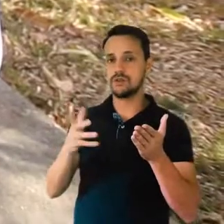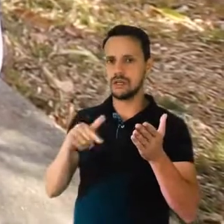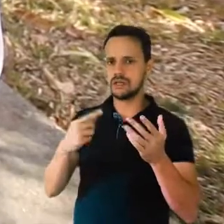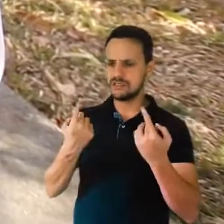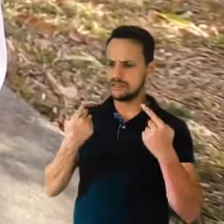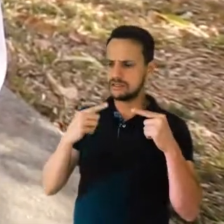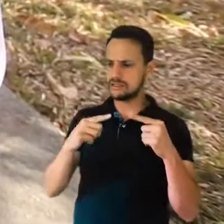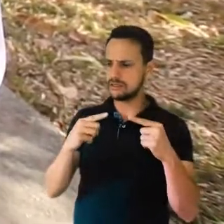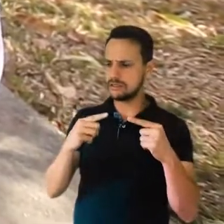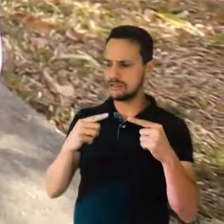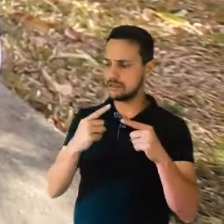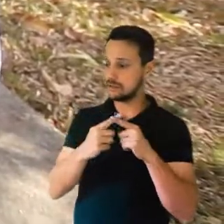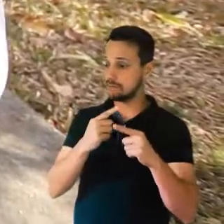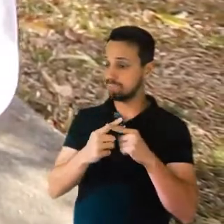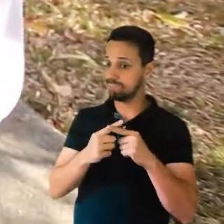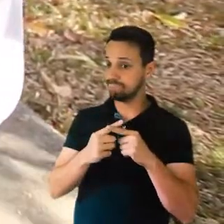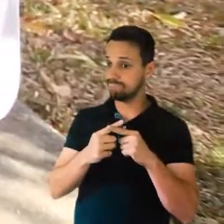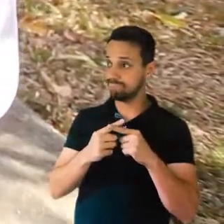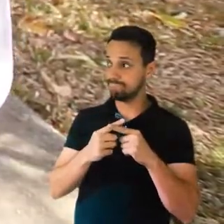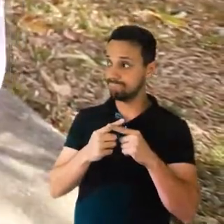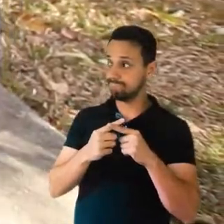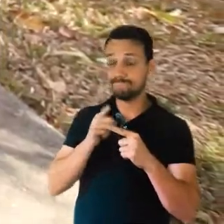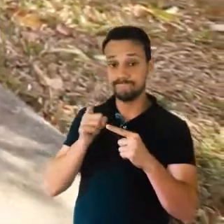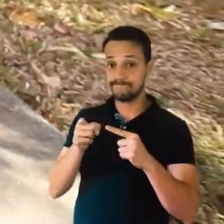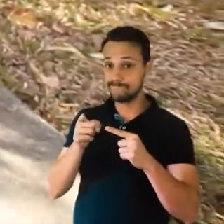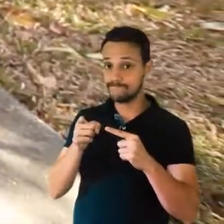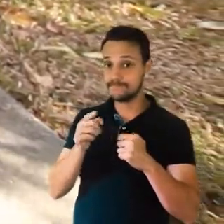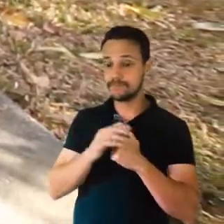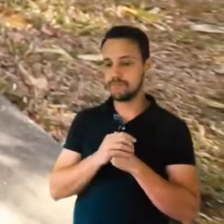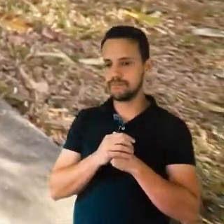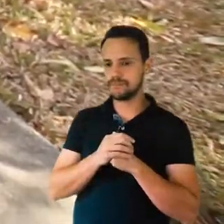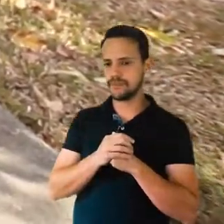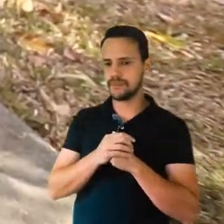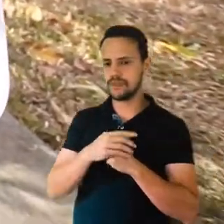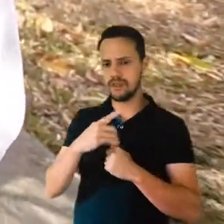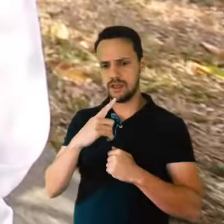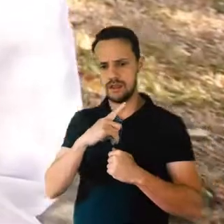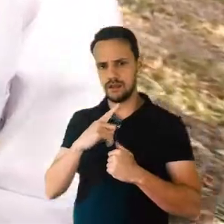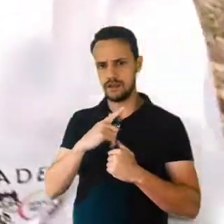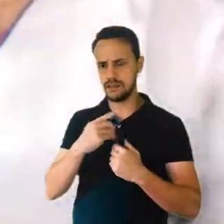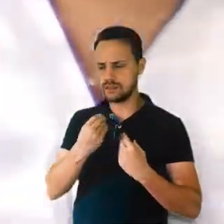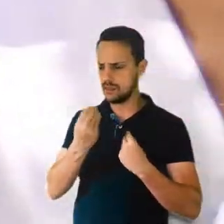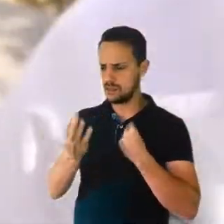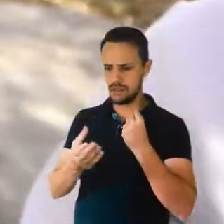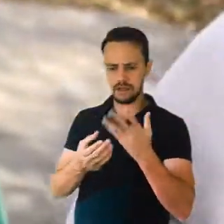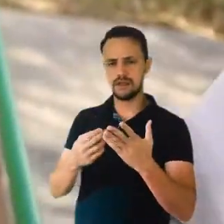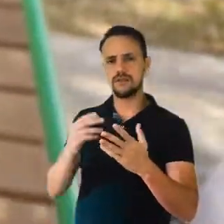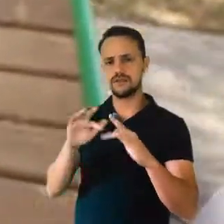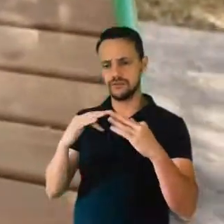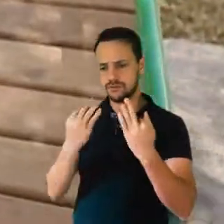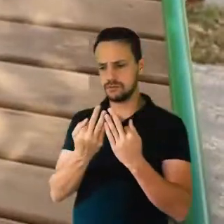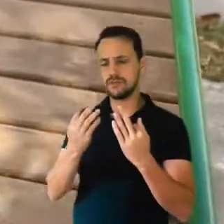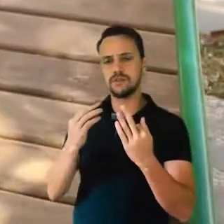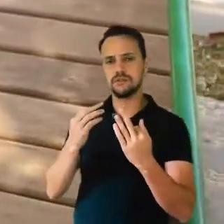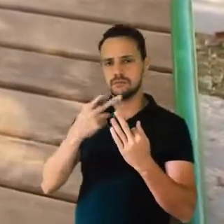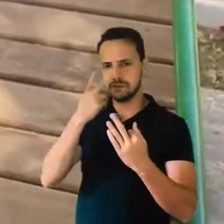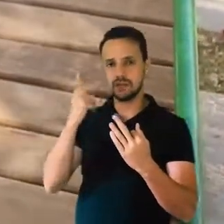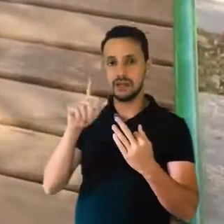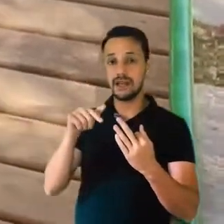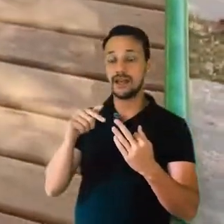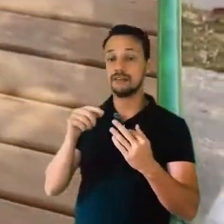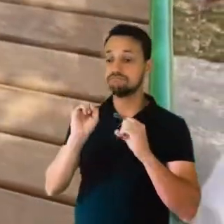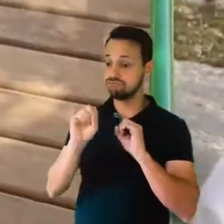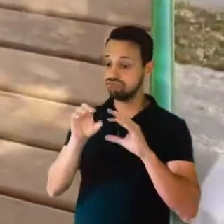hoje, também é um desafio, né? Porque você está trazendo, está colocando para o paciente, para os seus familiares,